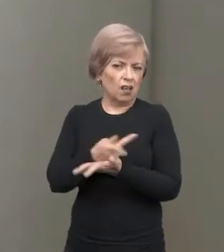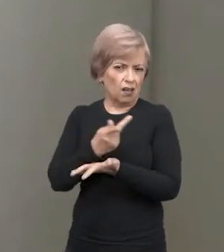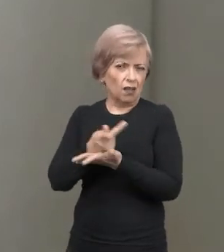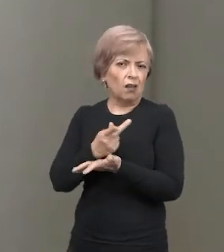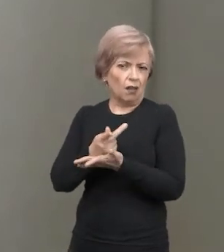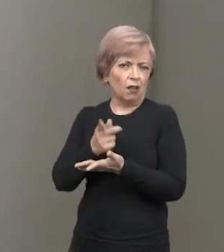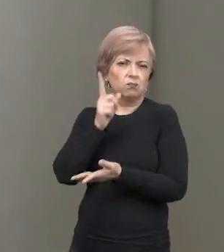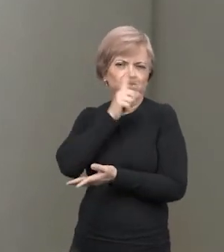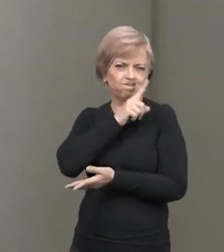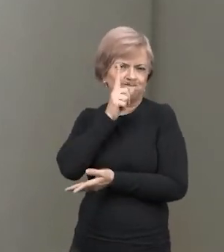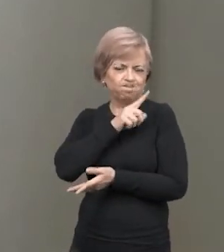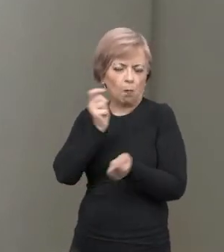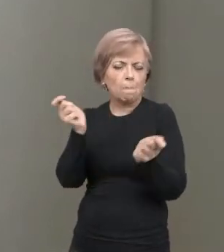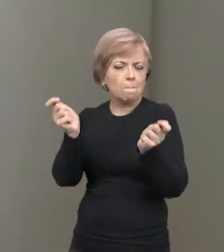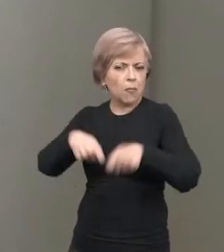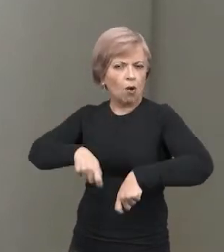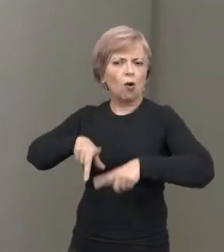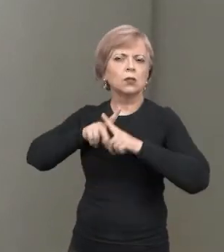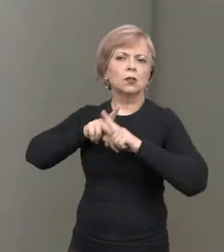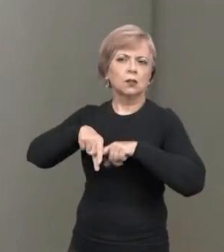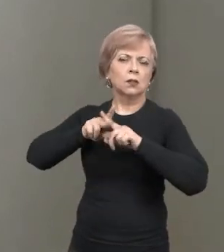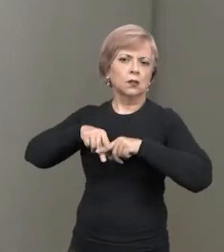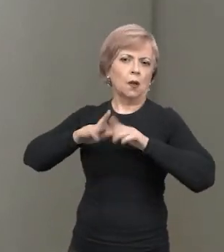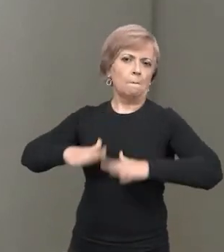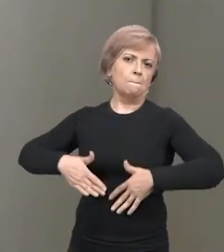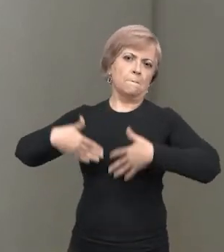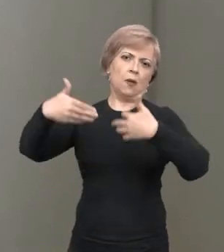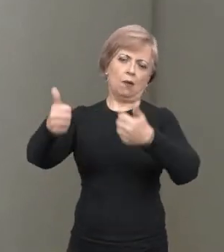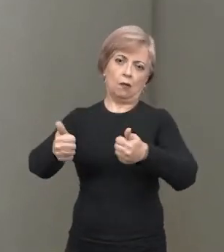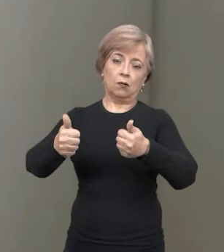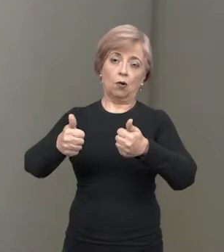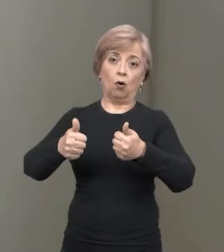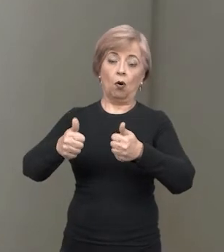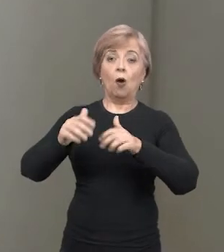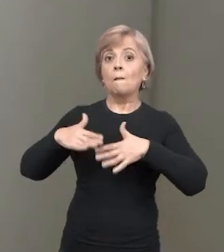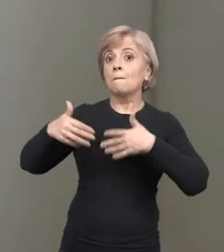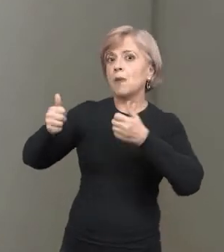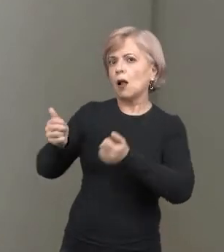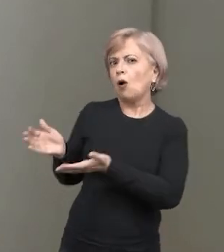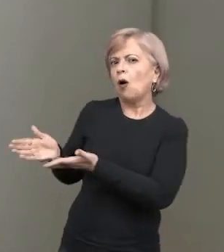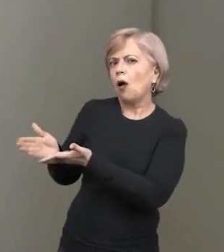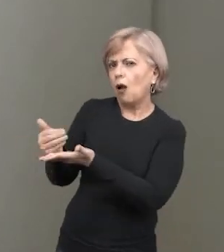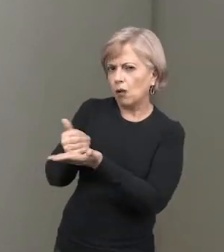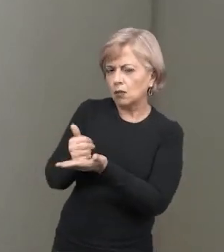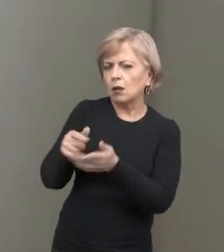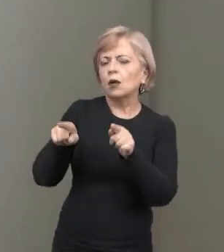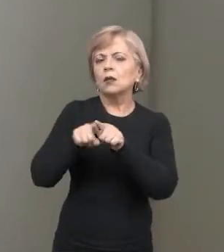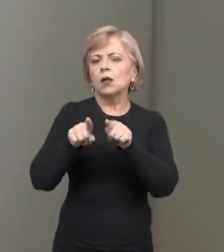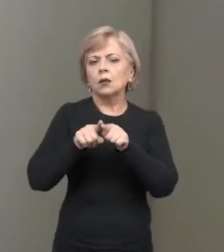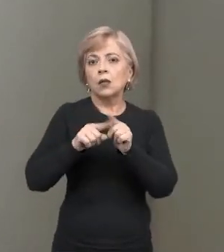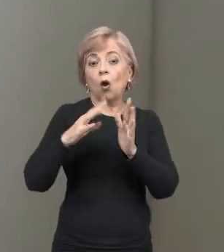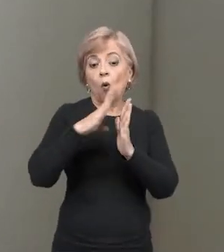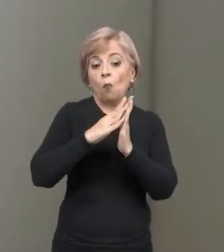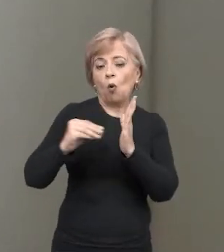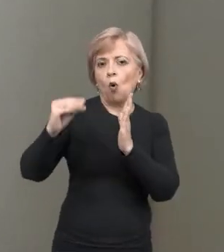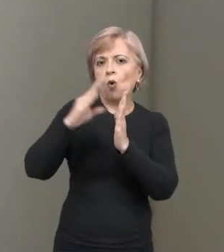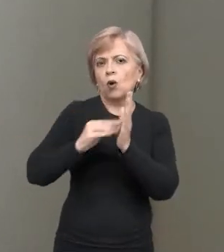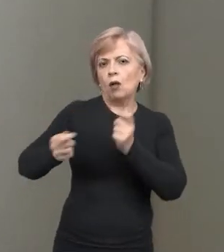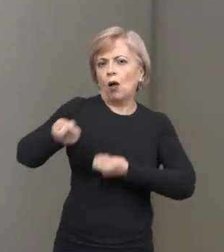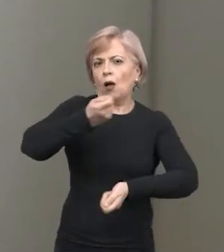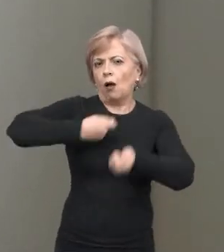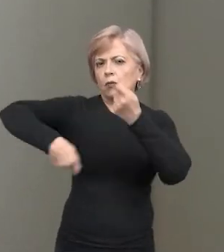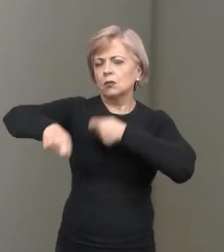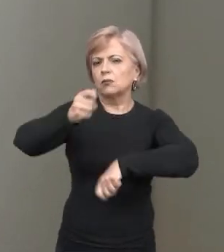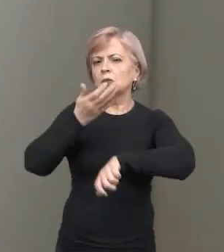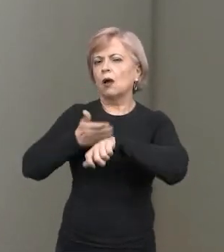os possíveis ajustes tendem a melhorar não só a arrecadação, mas, sobretudo, o modelo de atividade econômica dentro do Estado do Rio